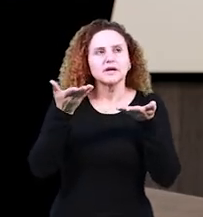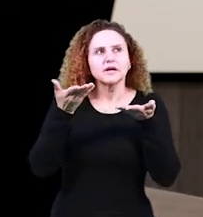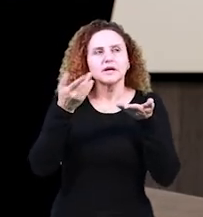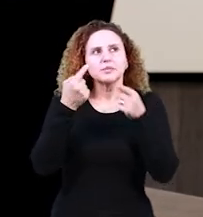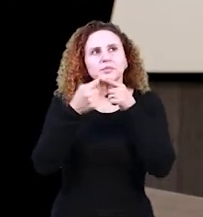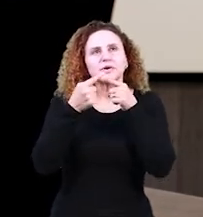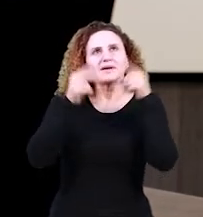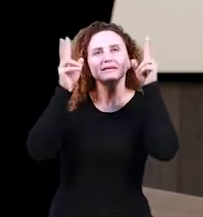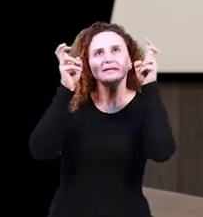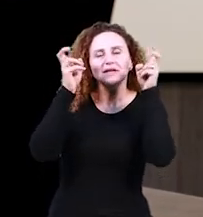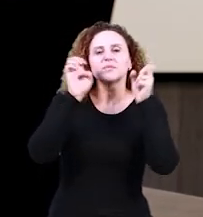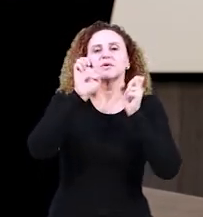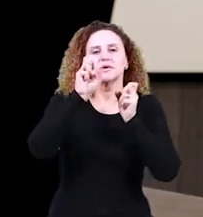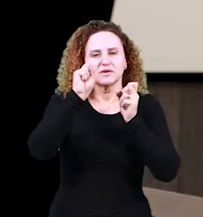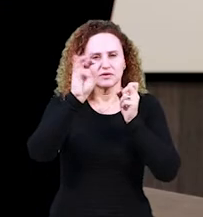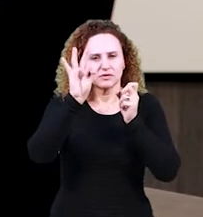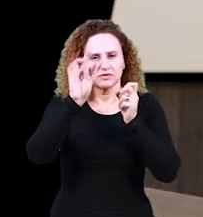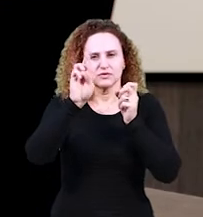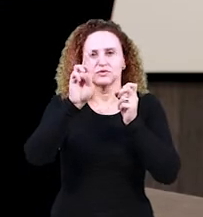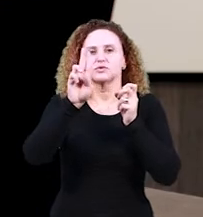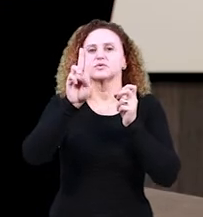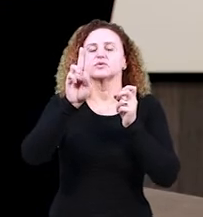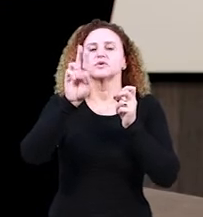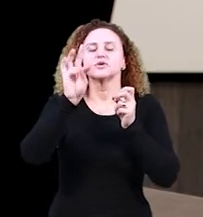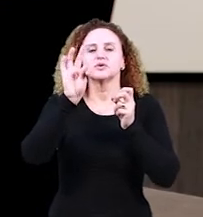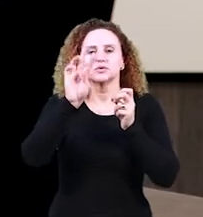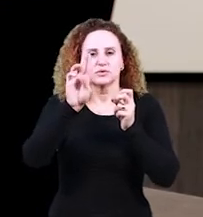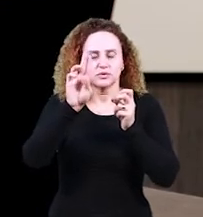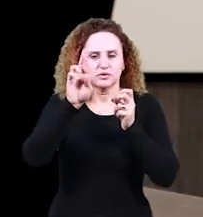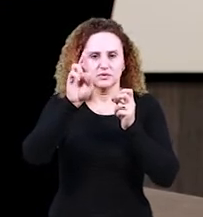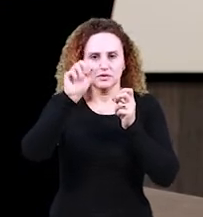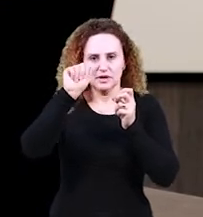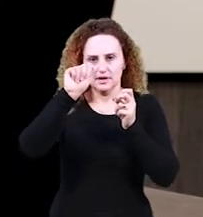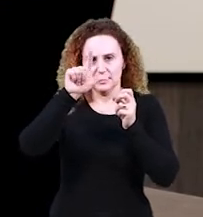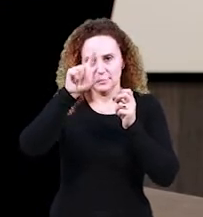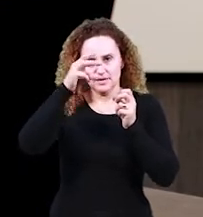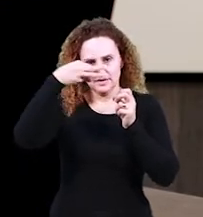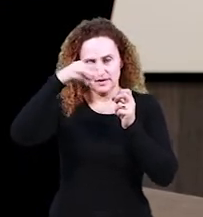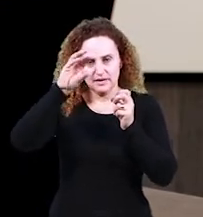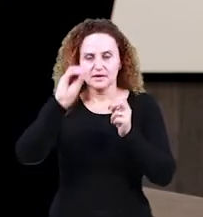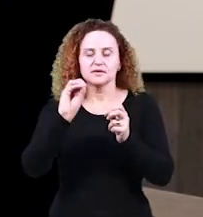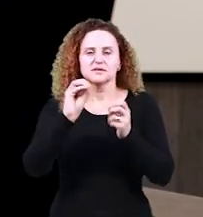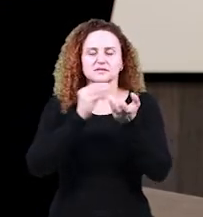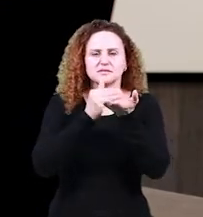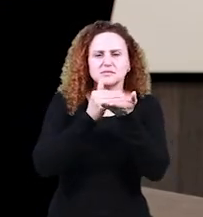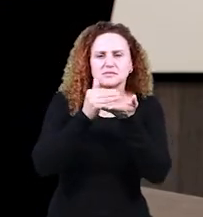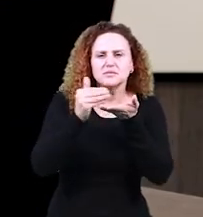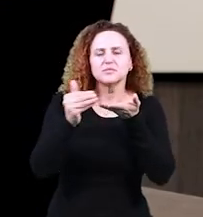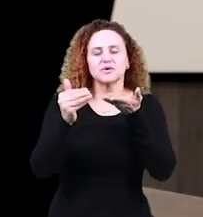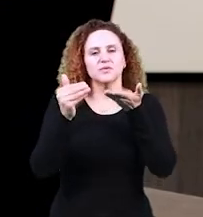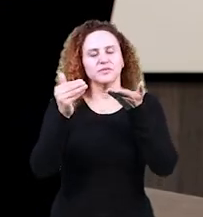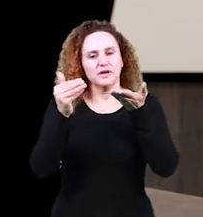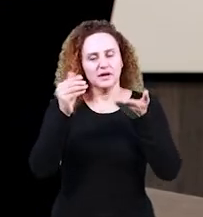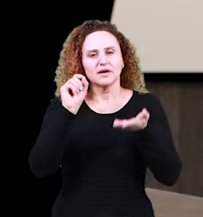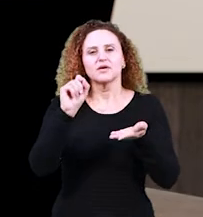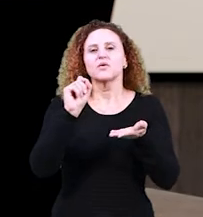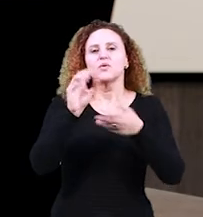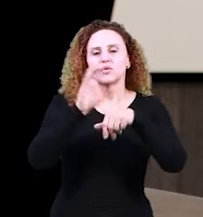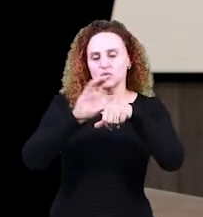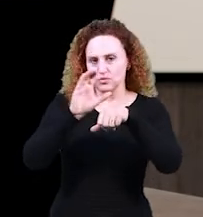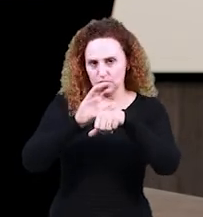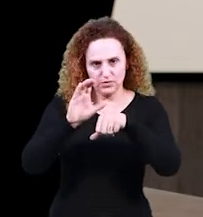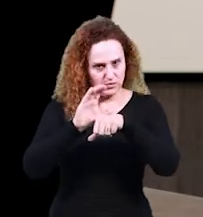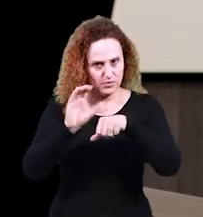vejam que estruturalismo começou em 1916 com a publicação do curso de linguística geral como eu já falei na aula anterior bom e se